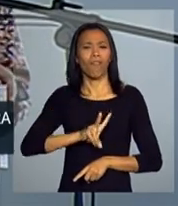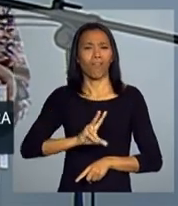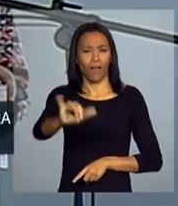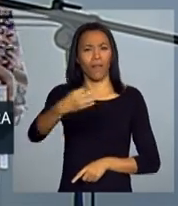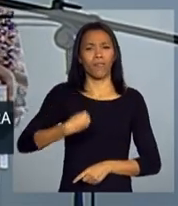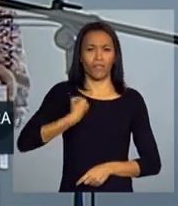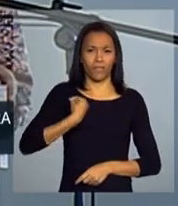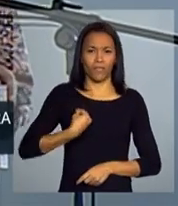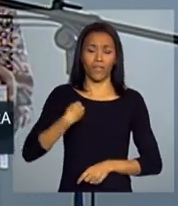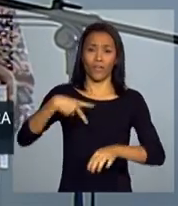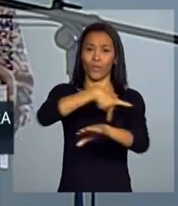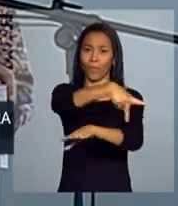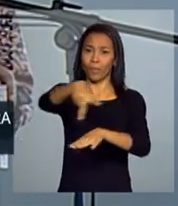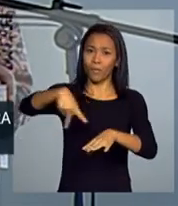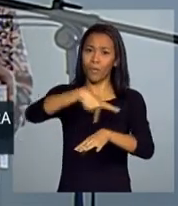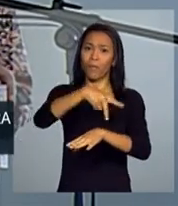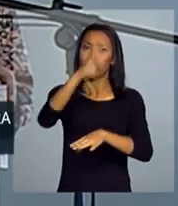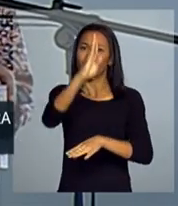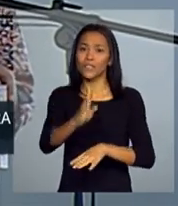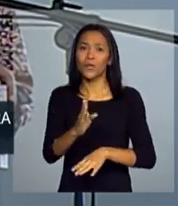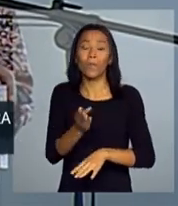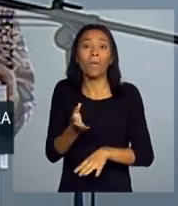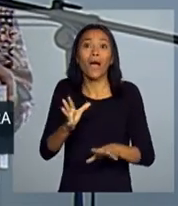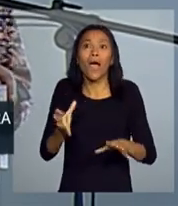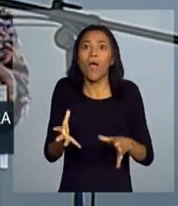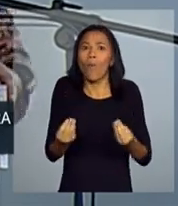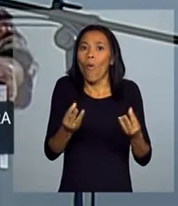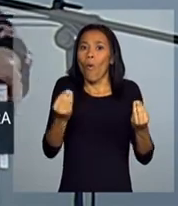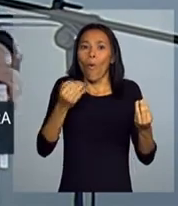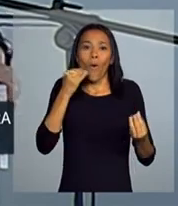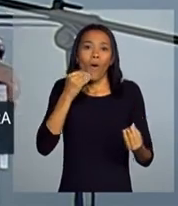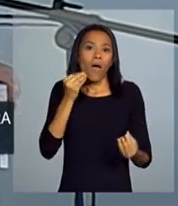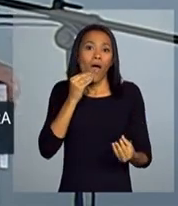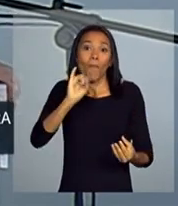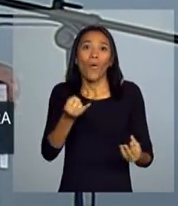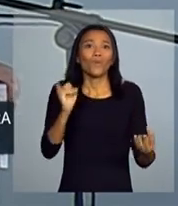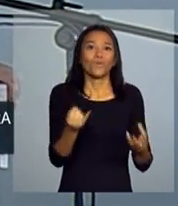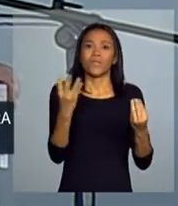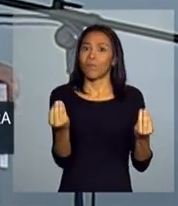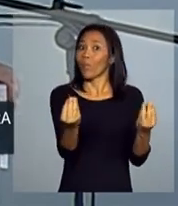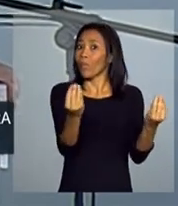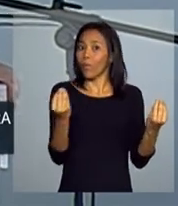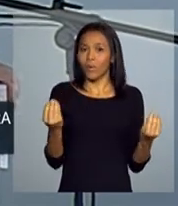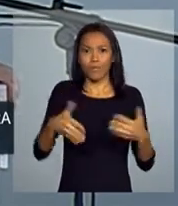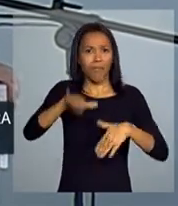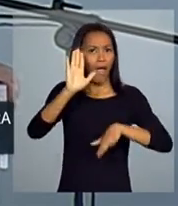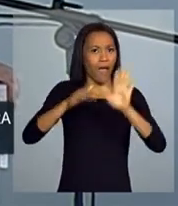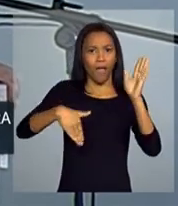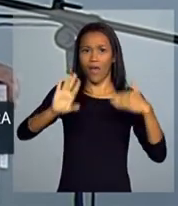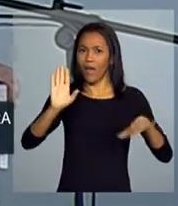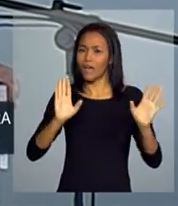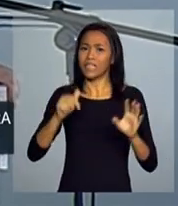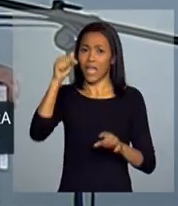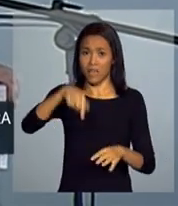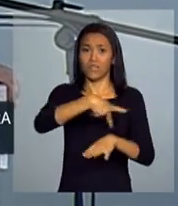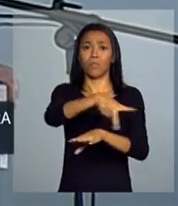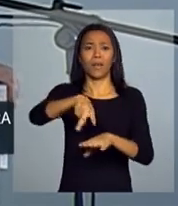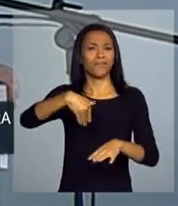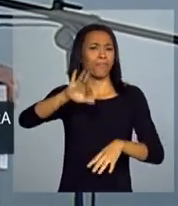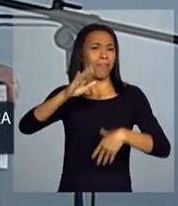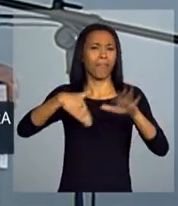num Brasil mais cheio de oportunidades. Esse país mais cheio de